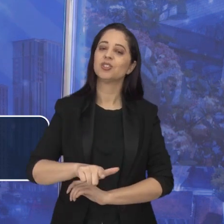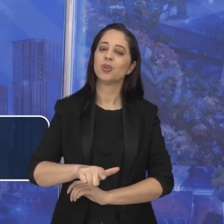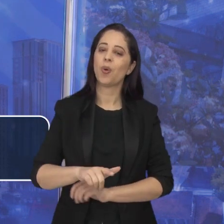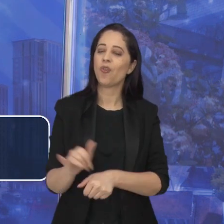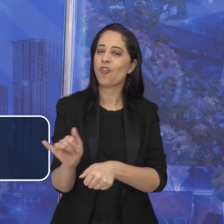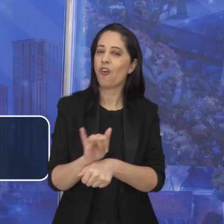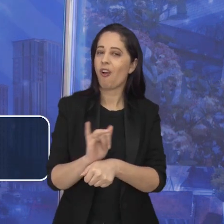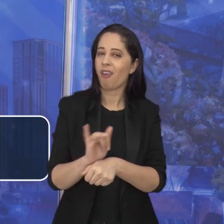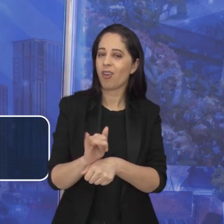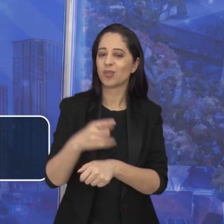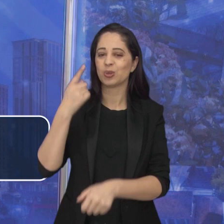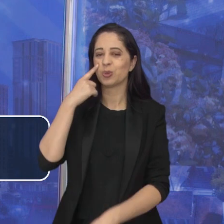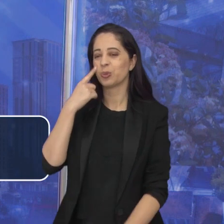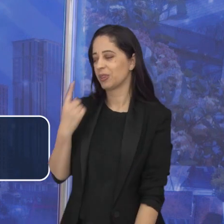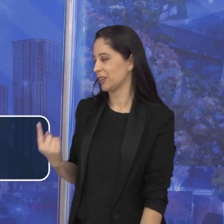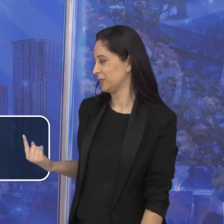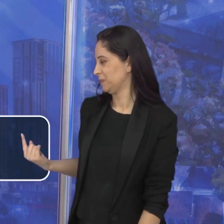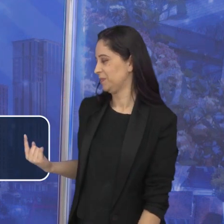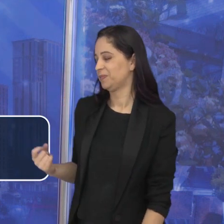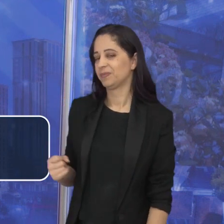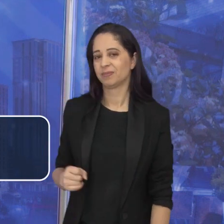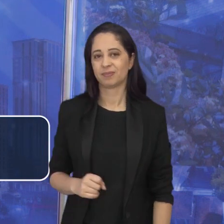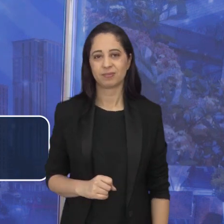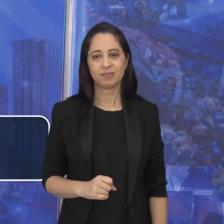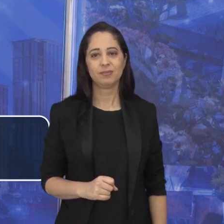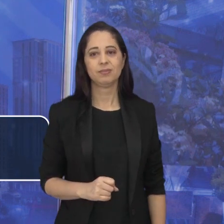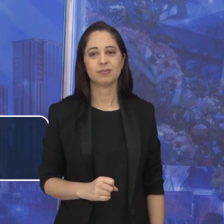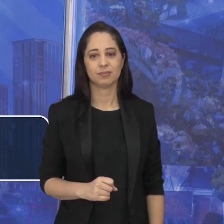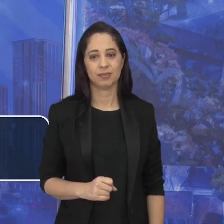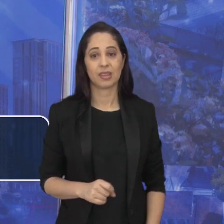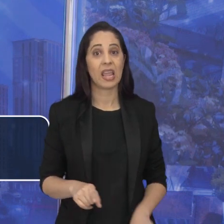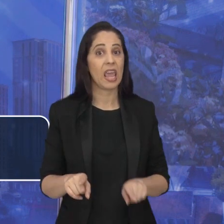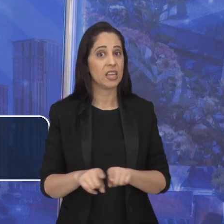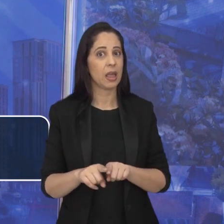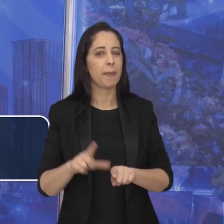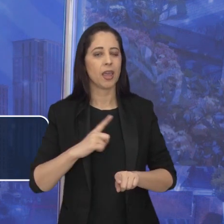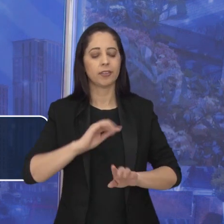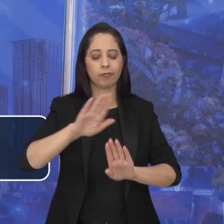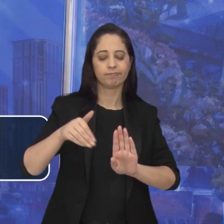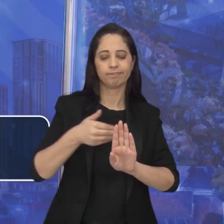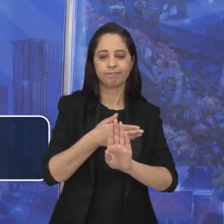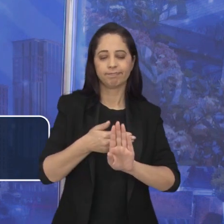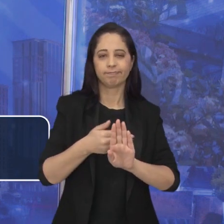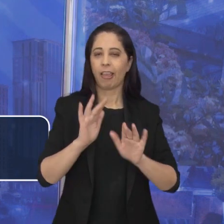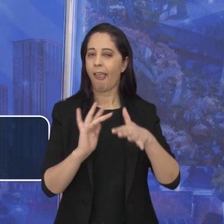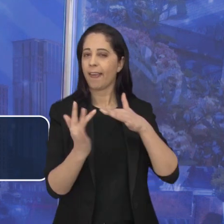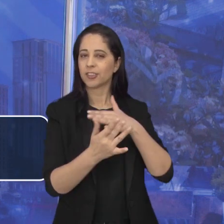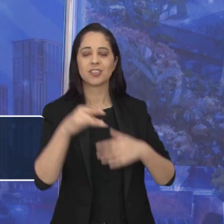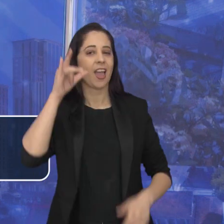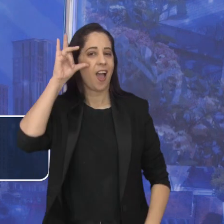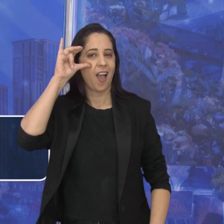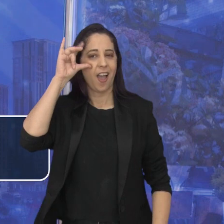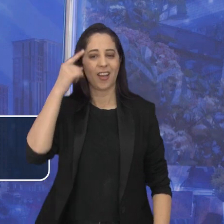outros programas no nosso canal do YouTube, TV Câmara SJC. Também tem bastidores